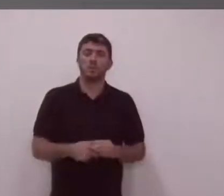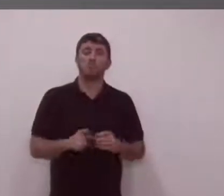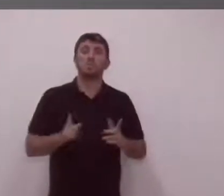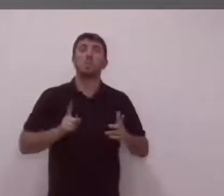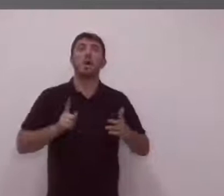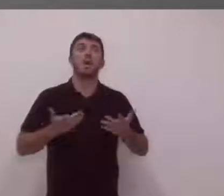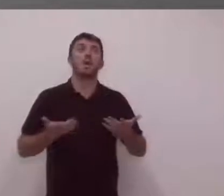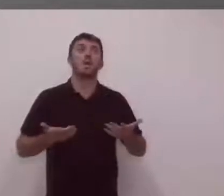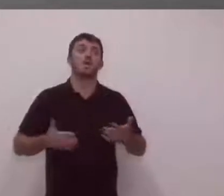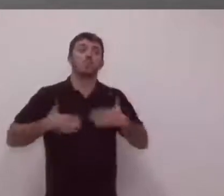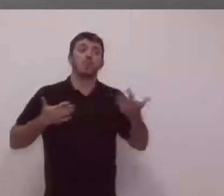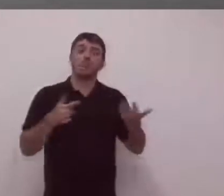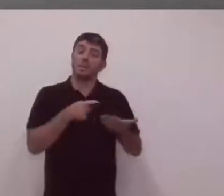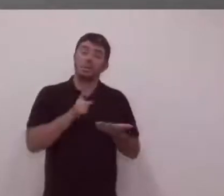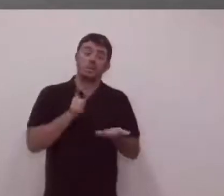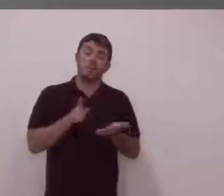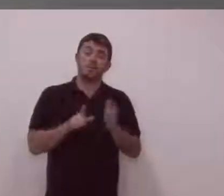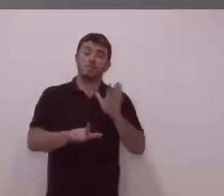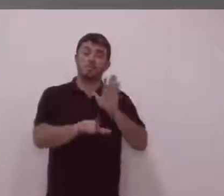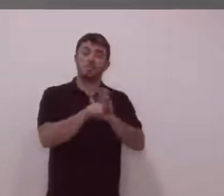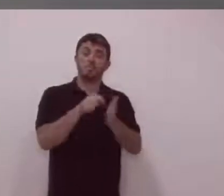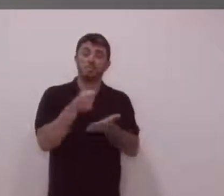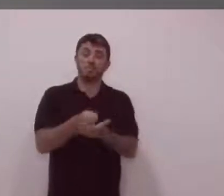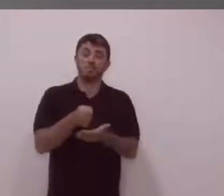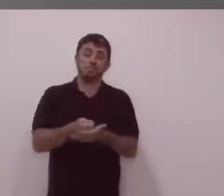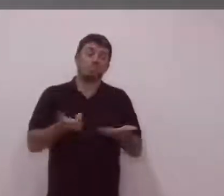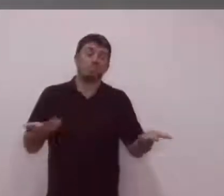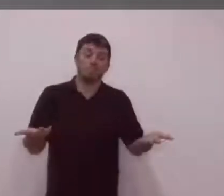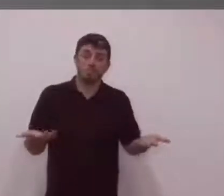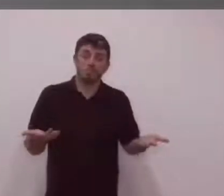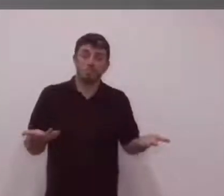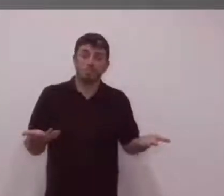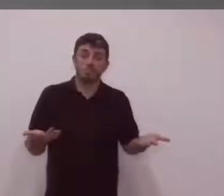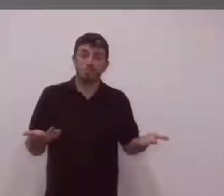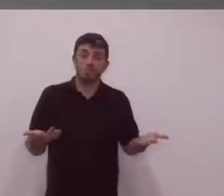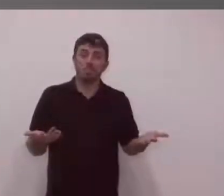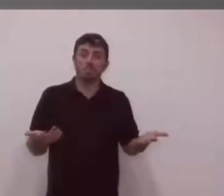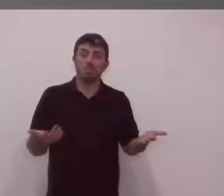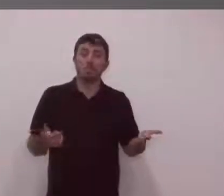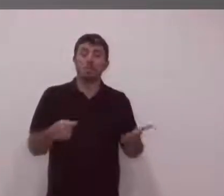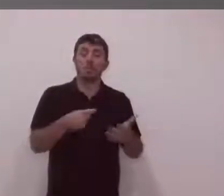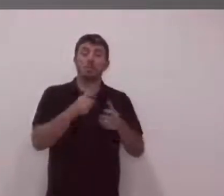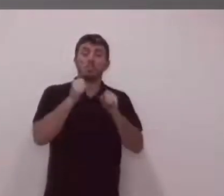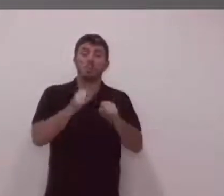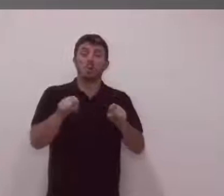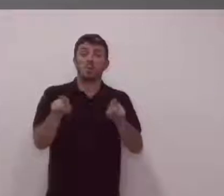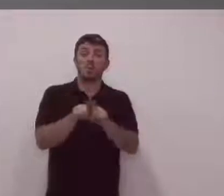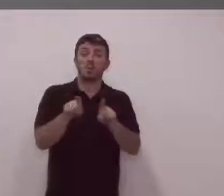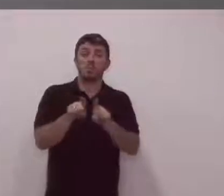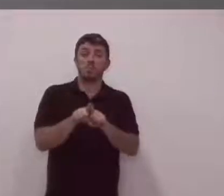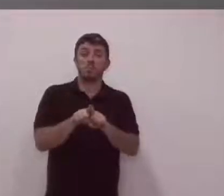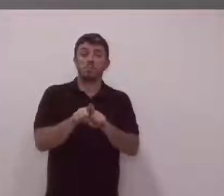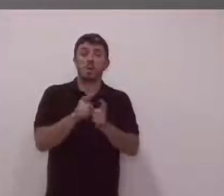poderá sofrer perda do direito vai ficar de se eleger vai se tornar